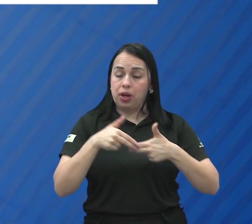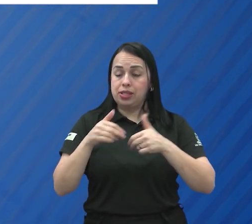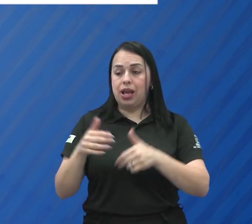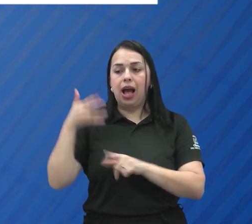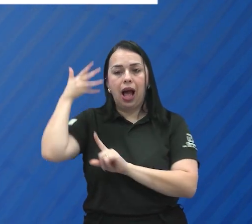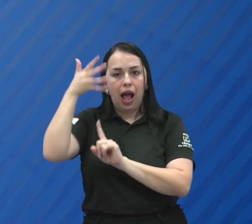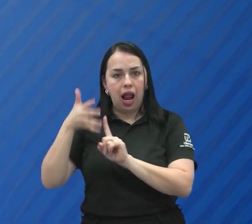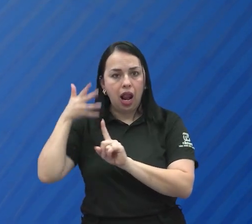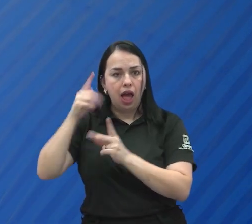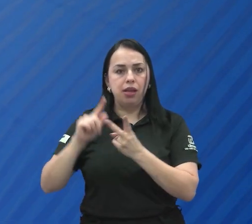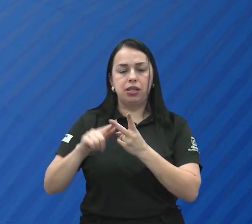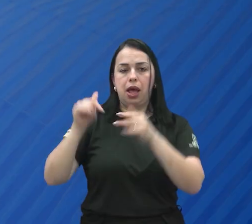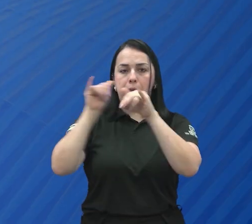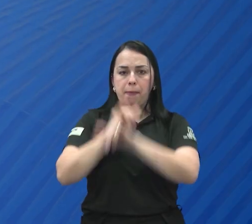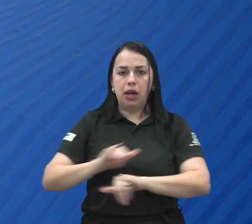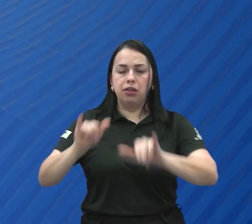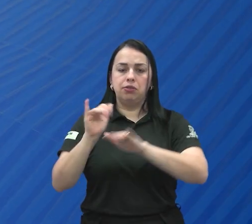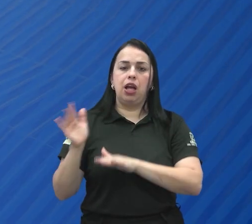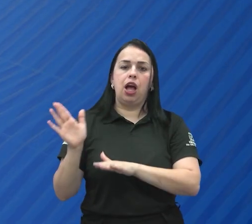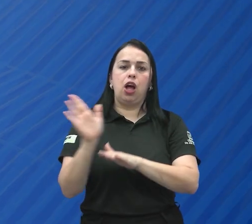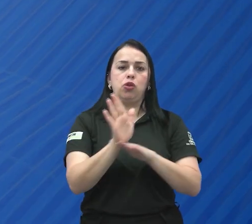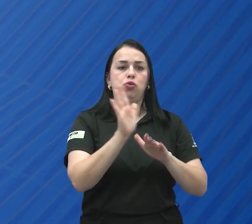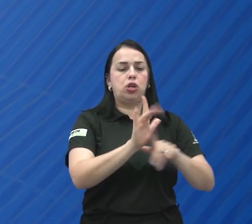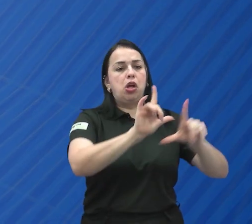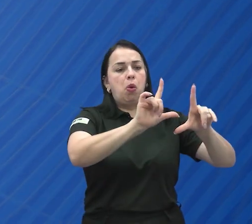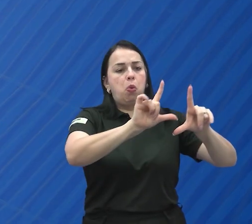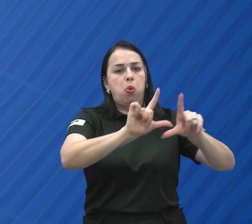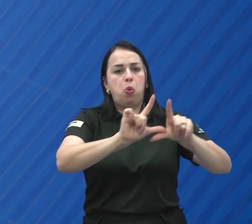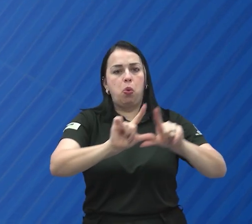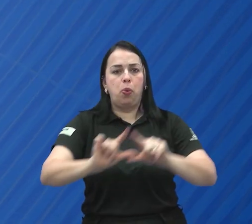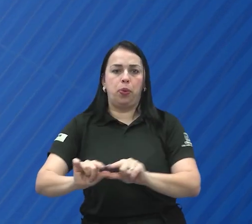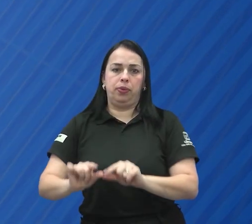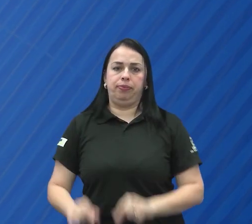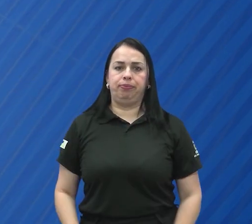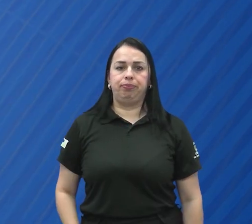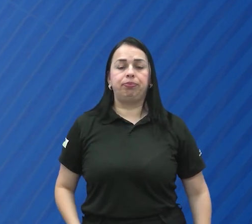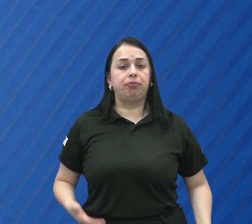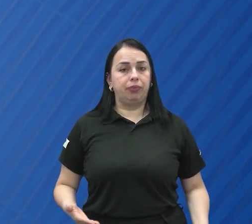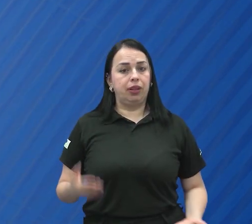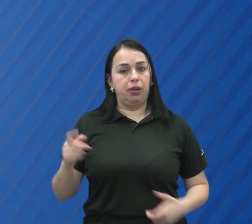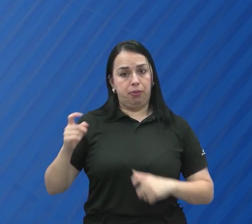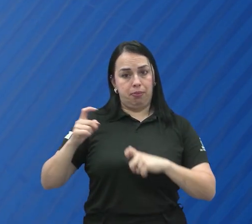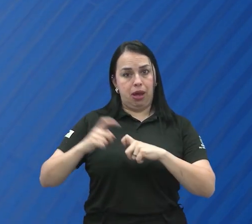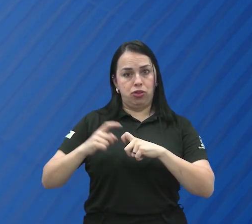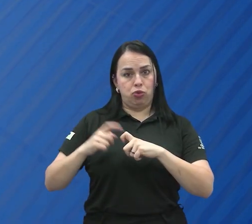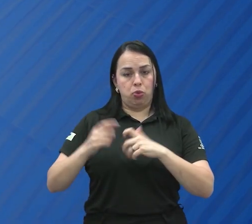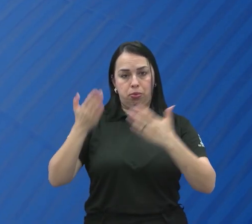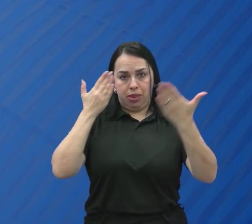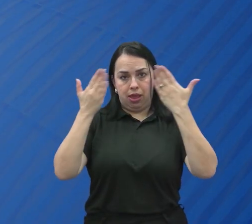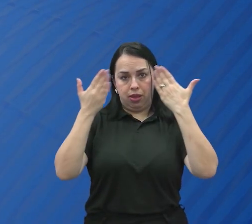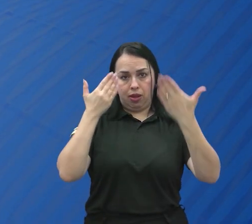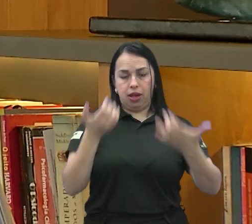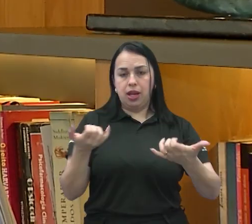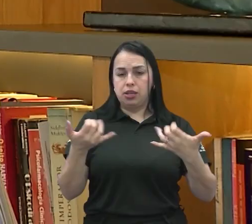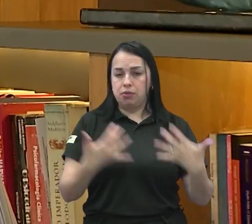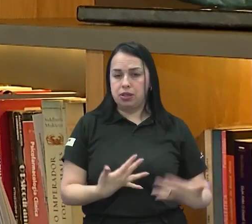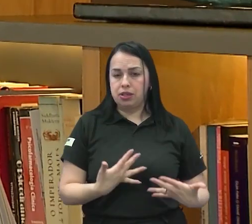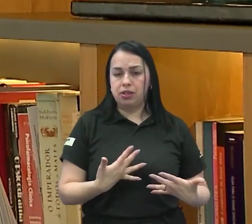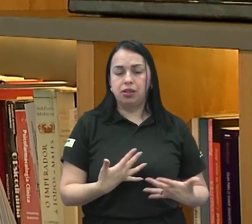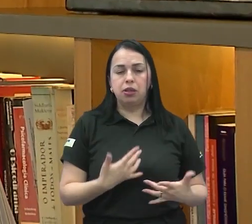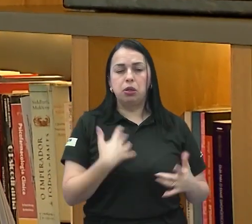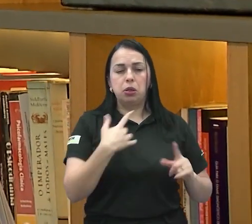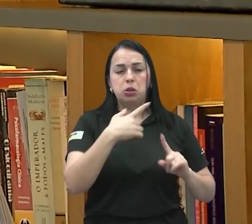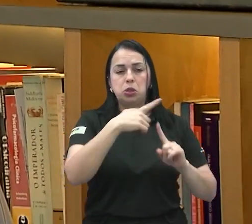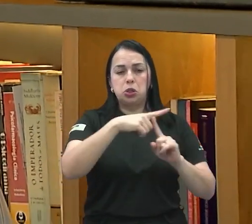todos os anos. As campanhas e palestras que a lei busca oferecer podem ajudar na diminuição dos casos. Para esse